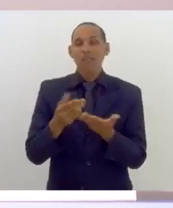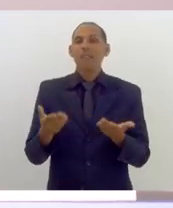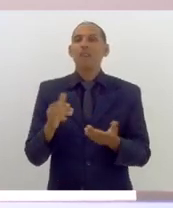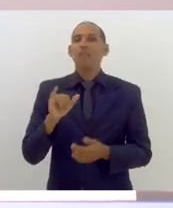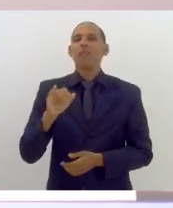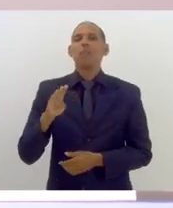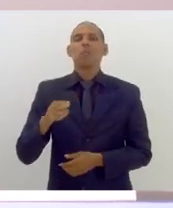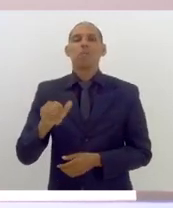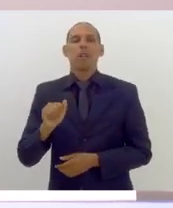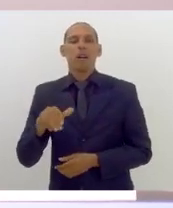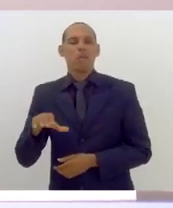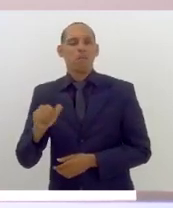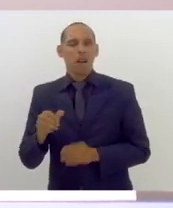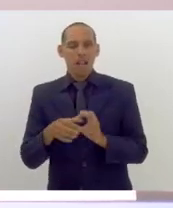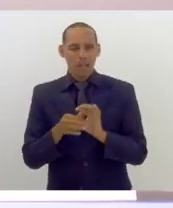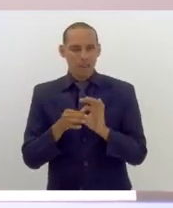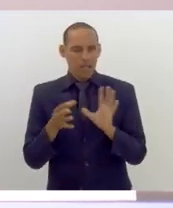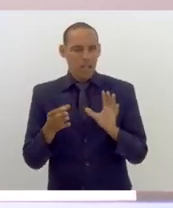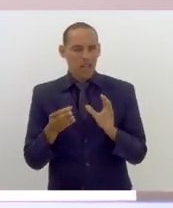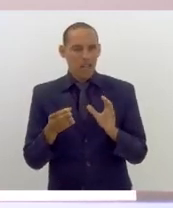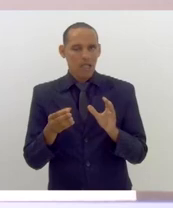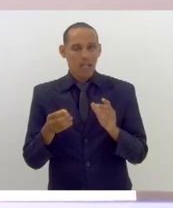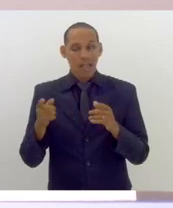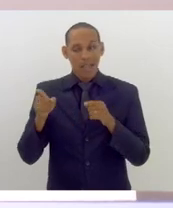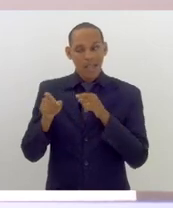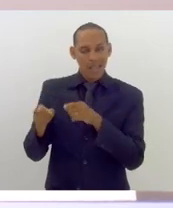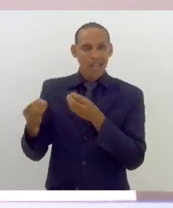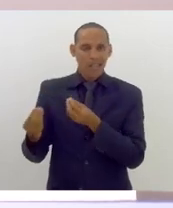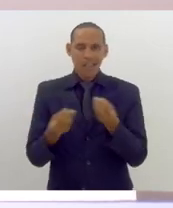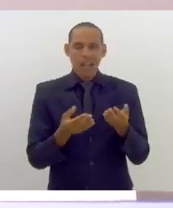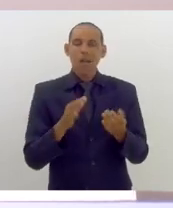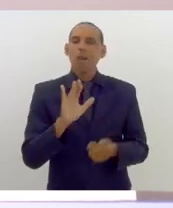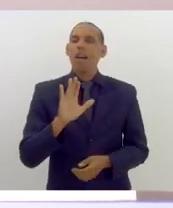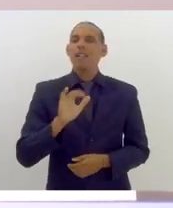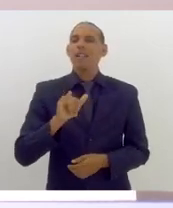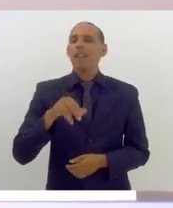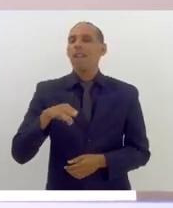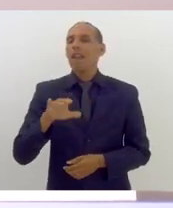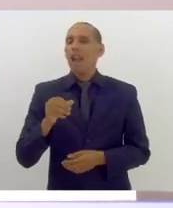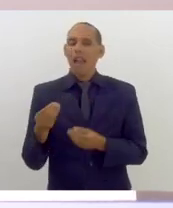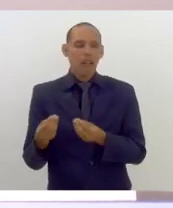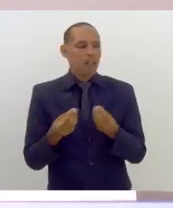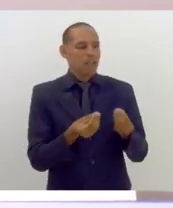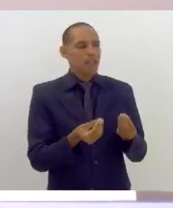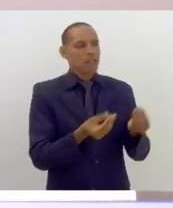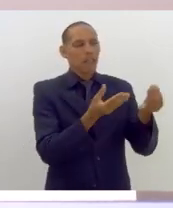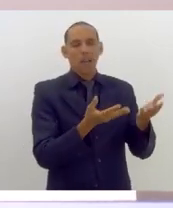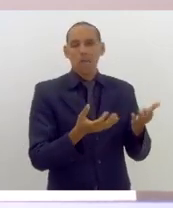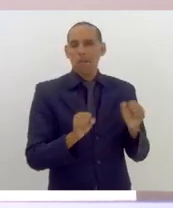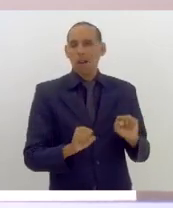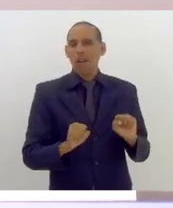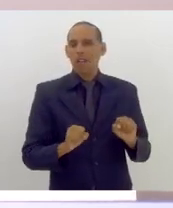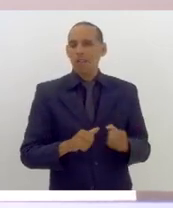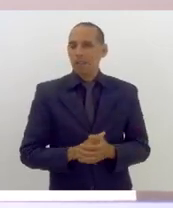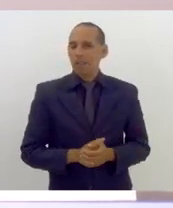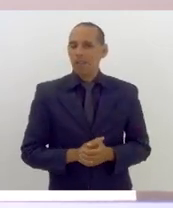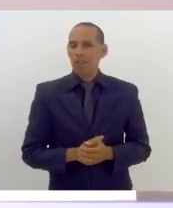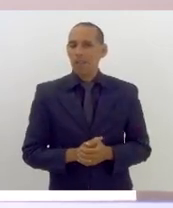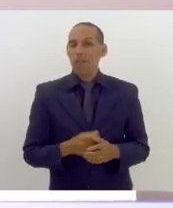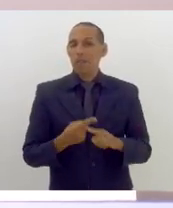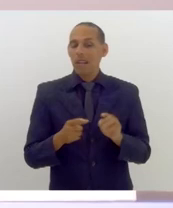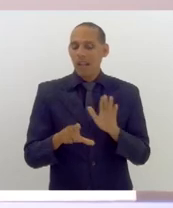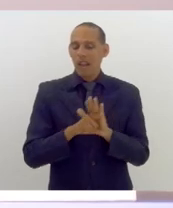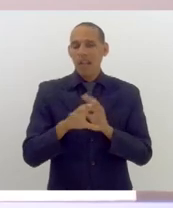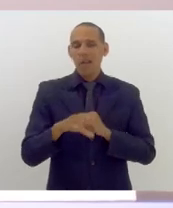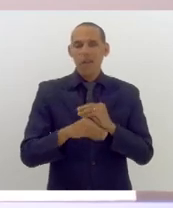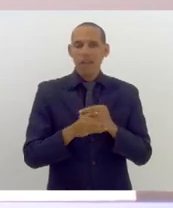Ibama foi delegado a ideia também inédito o Ibama delegou Enéa conforme possibilita a